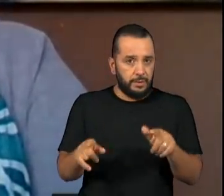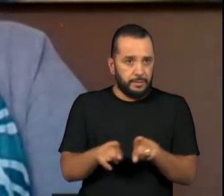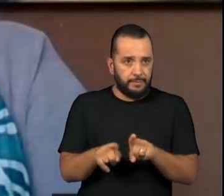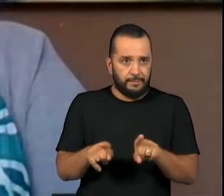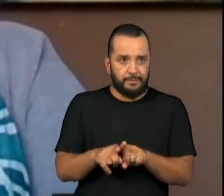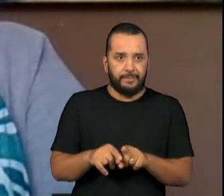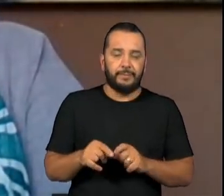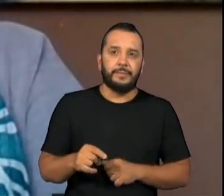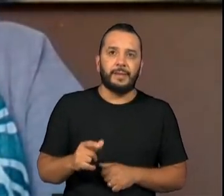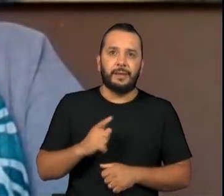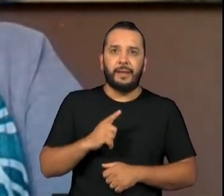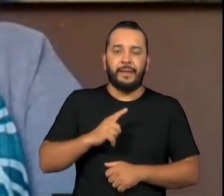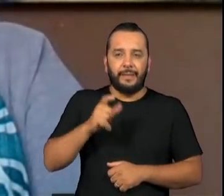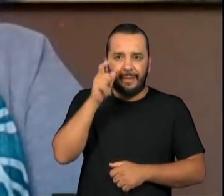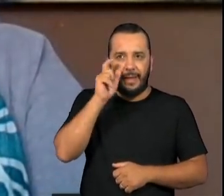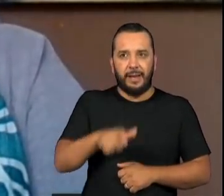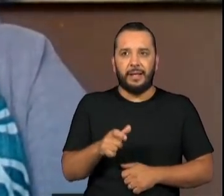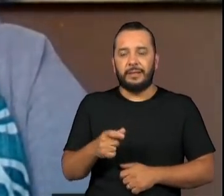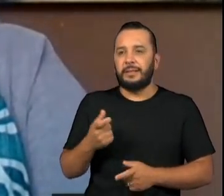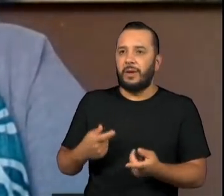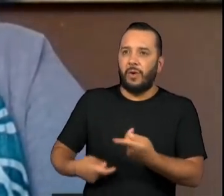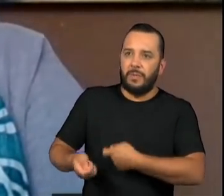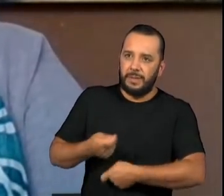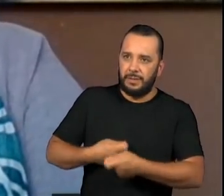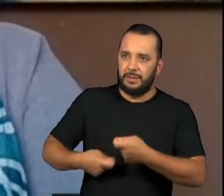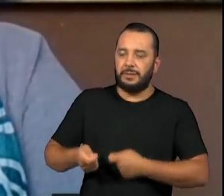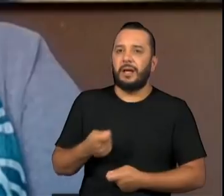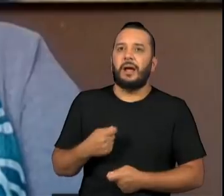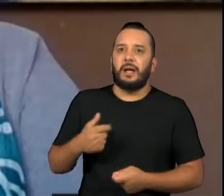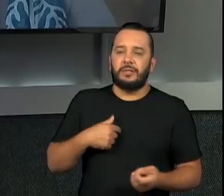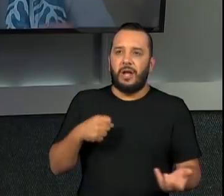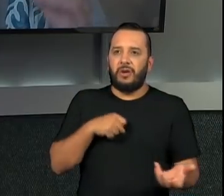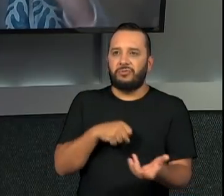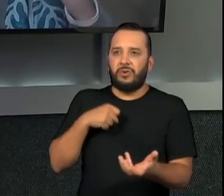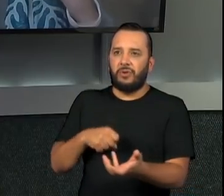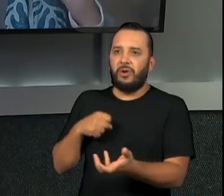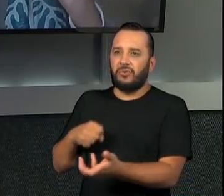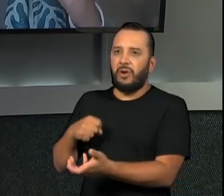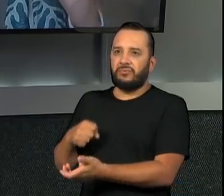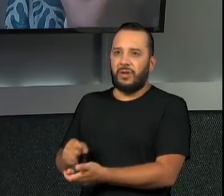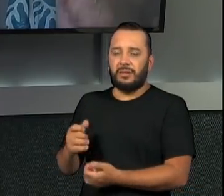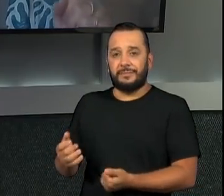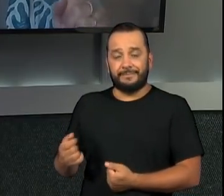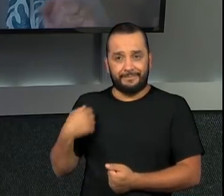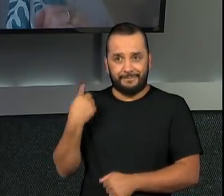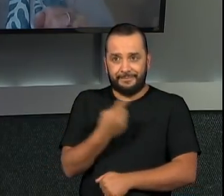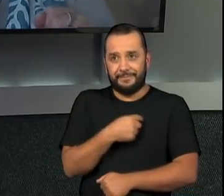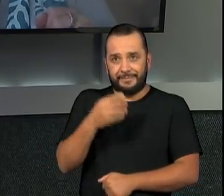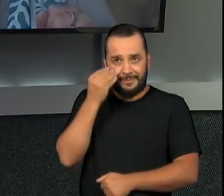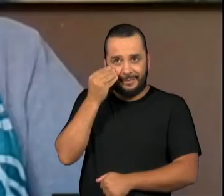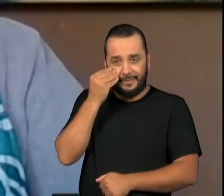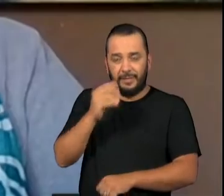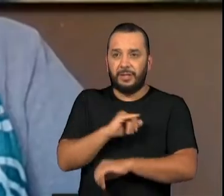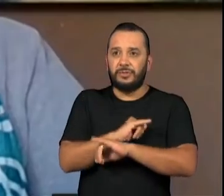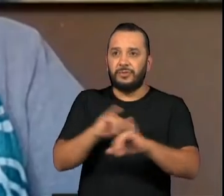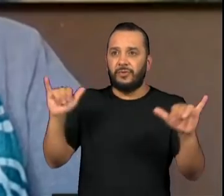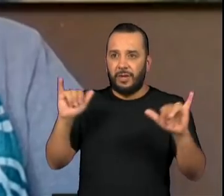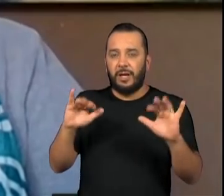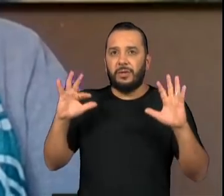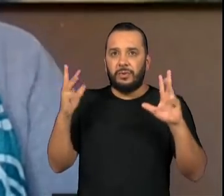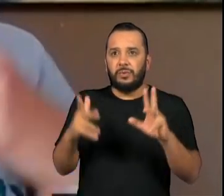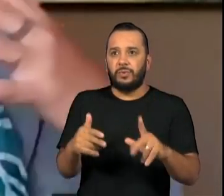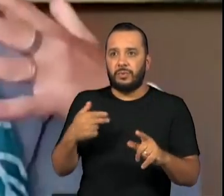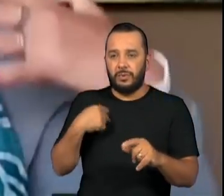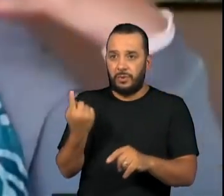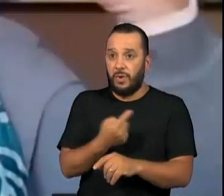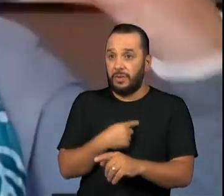seus interesses em comercializar esses agroquímicos. A gente vem tentando divulgar tudo que a gente encontrou